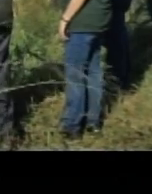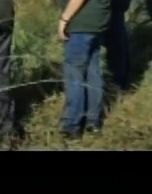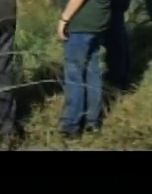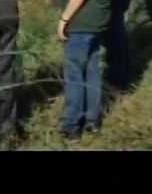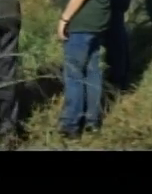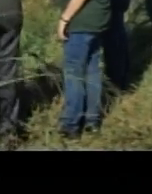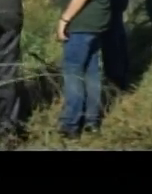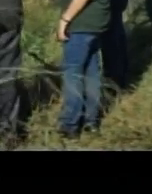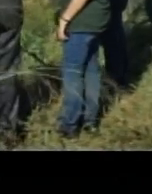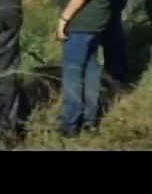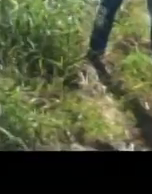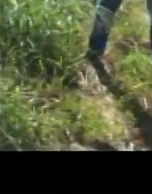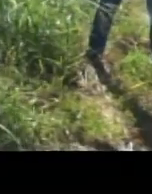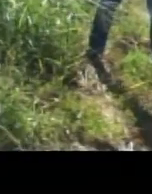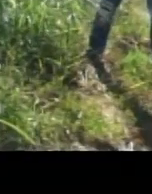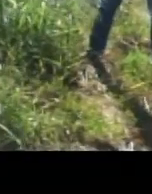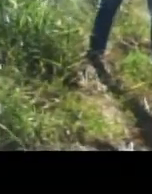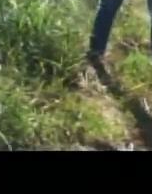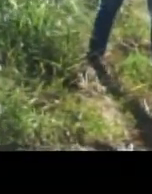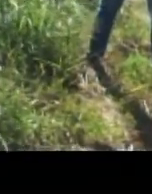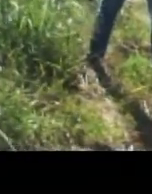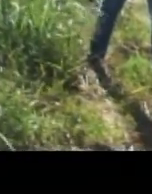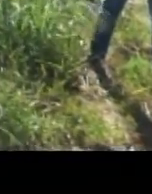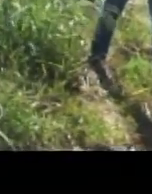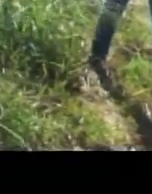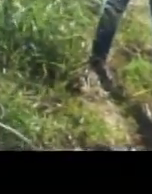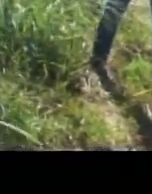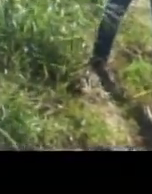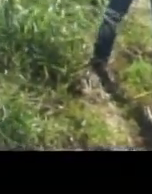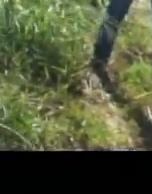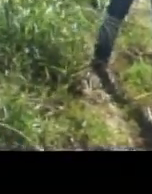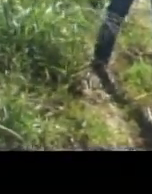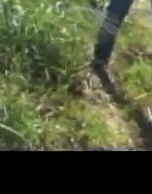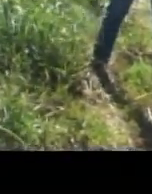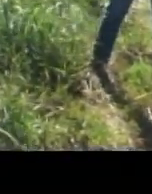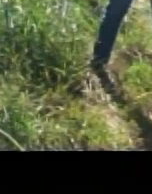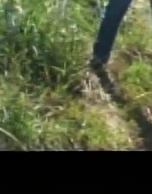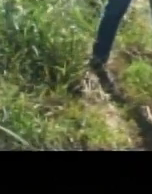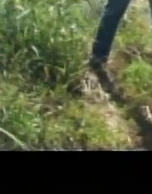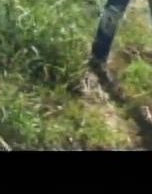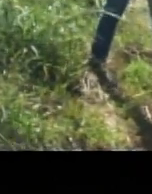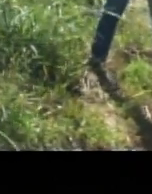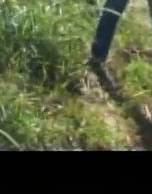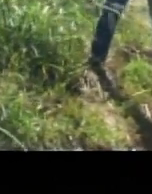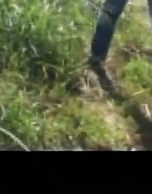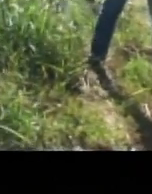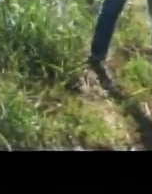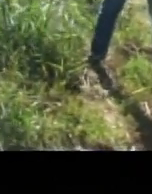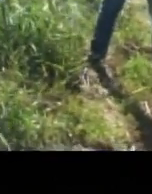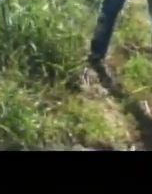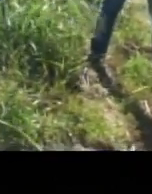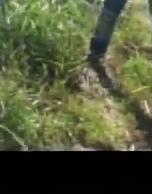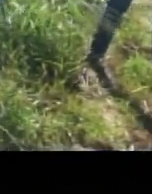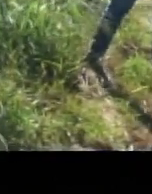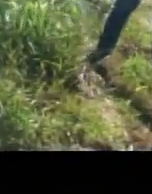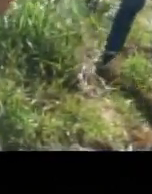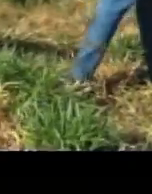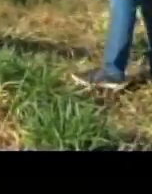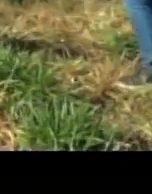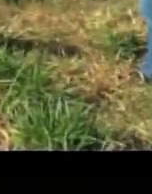Risse e João Paulo Rilo. Também participaram representantes da Fundação Florestal, instituição estadual gestora da